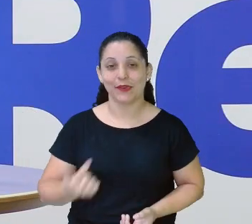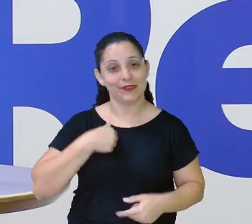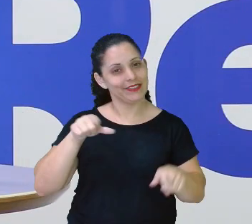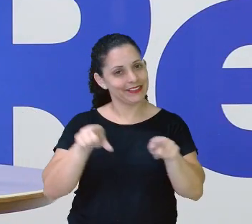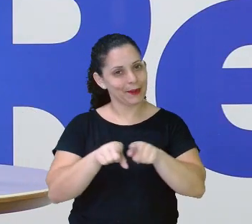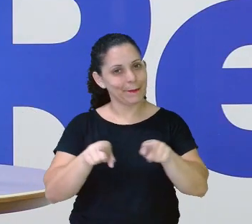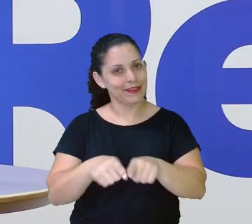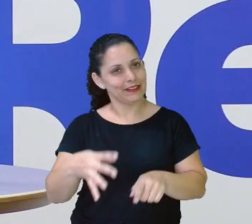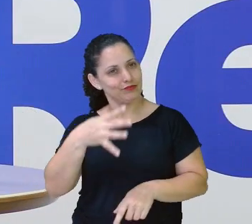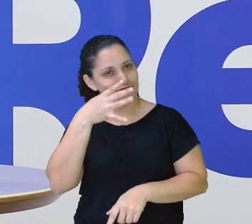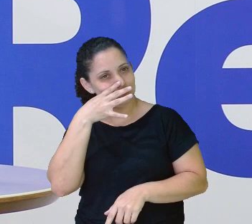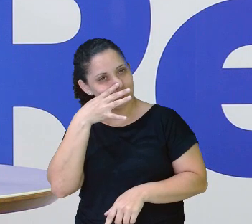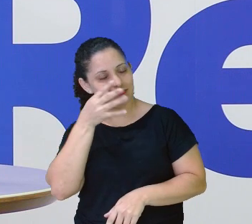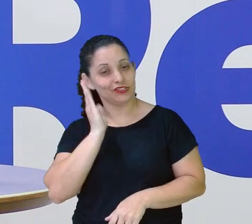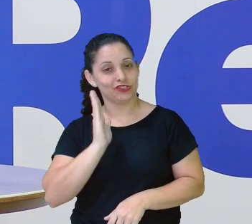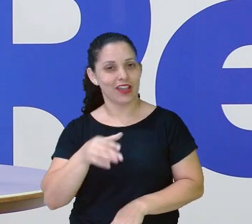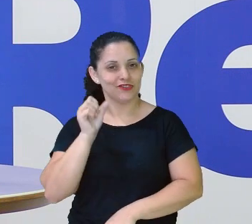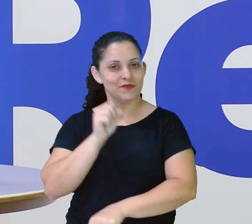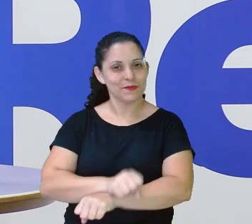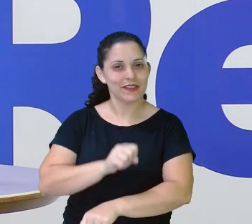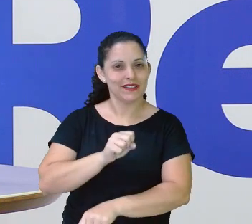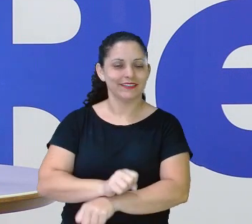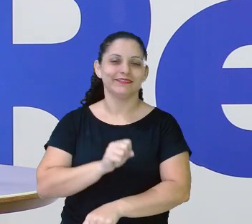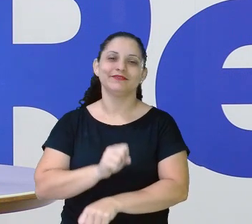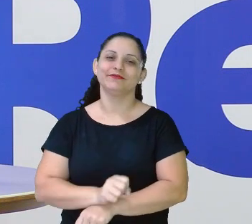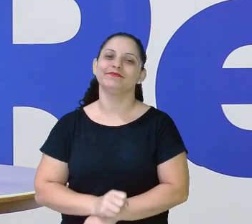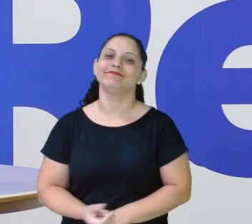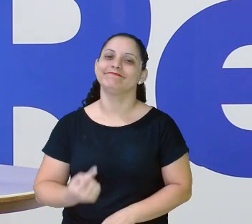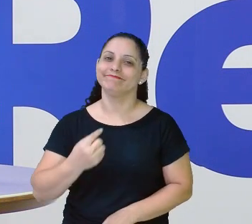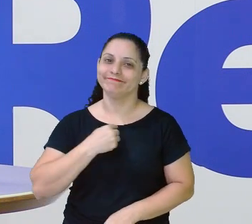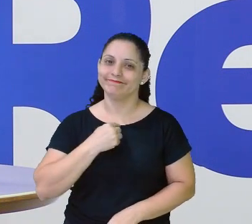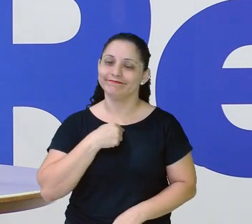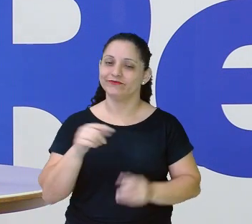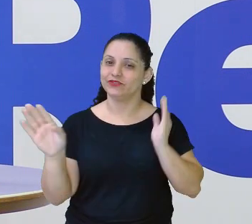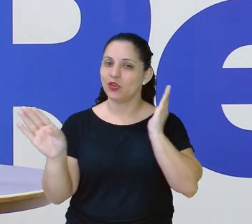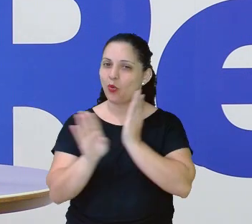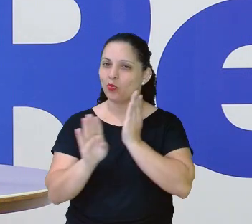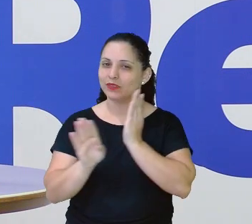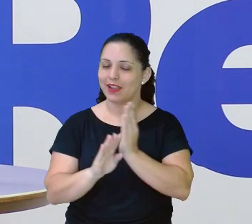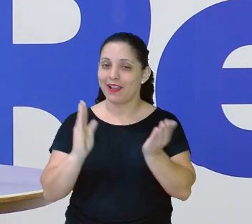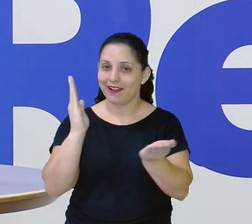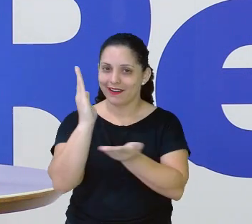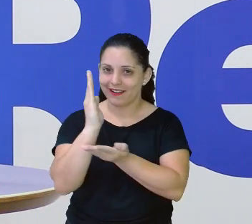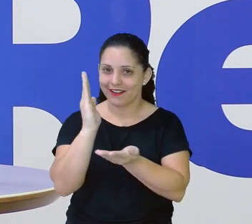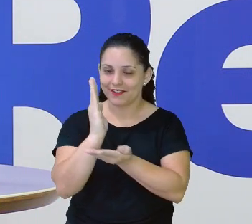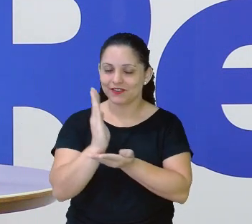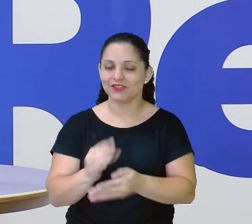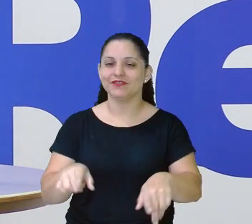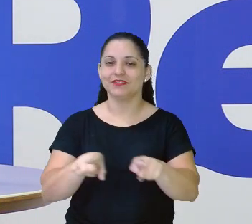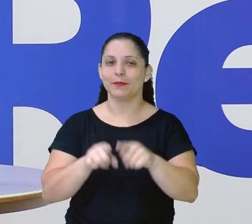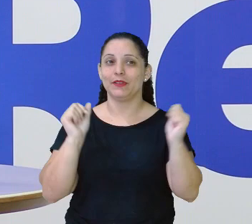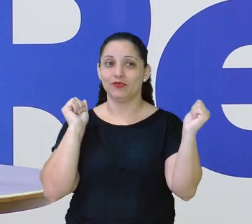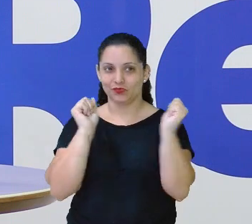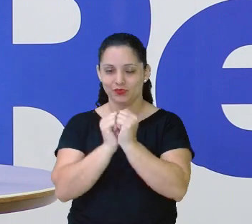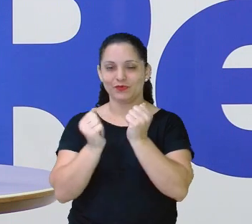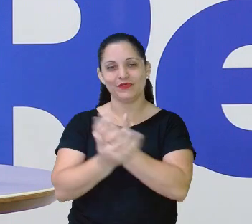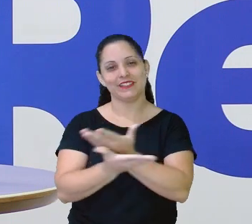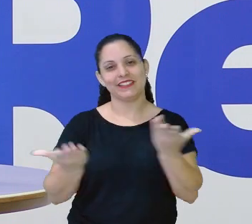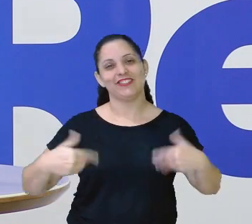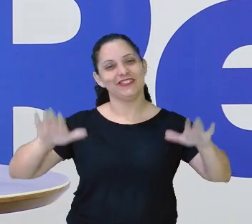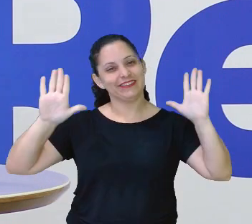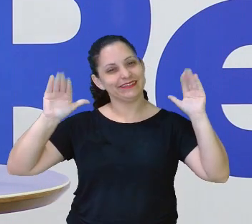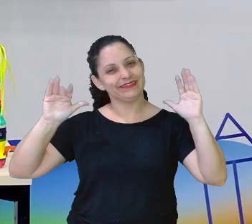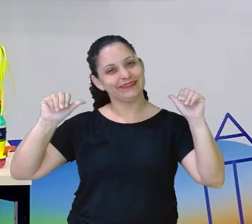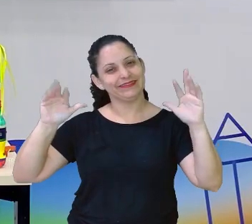claro, já esperando o que vem. Vou tentar encontrar algumas garrafas para fazer junto com vocês. Até